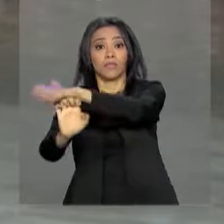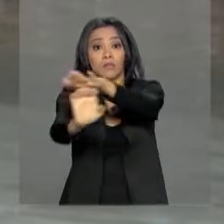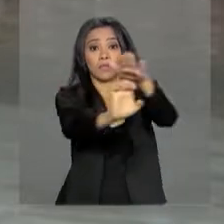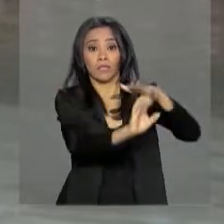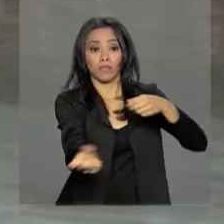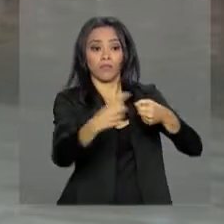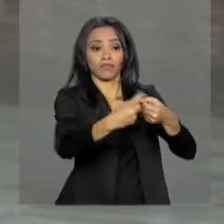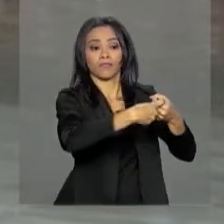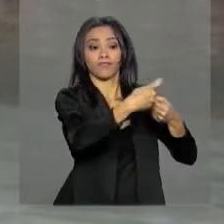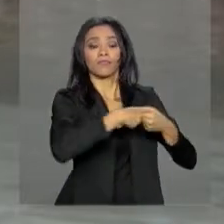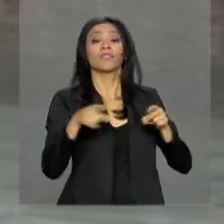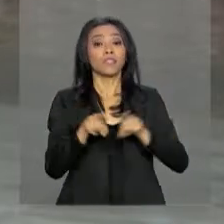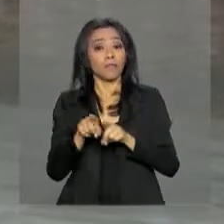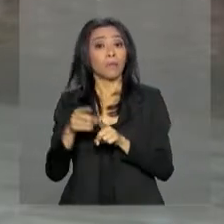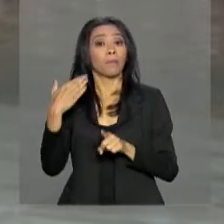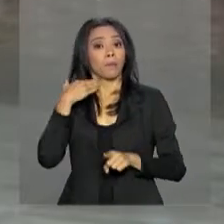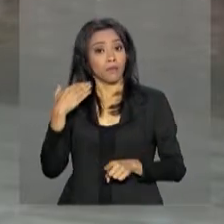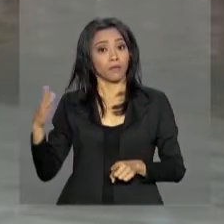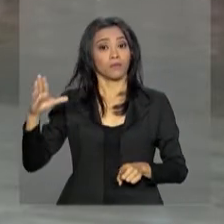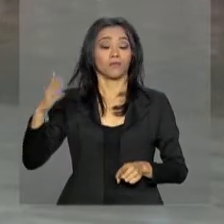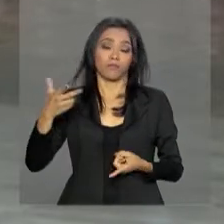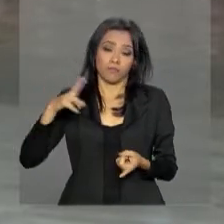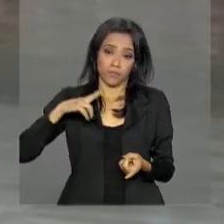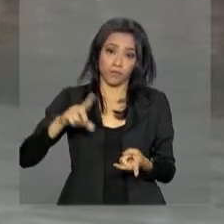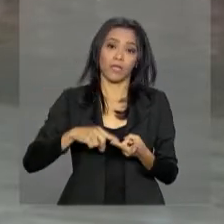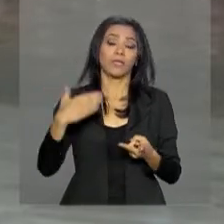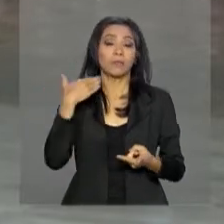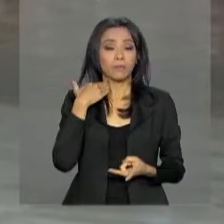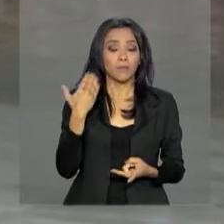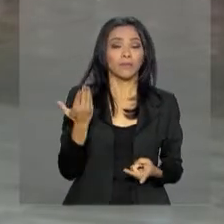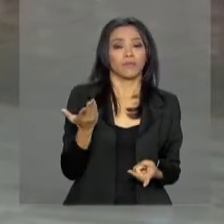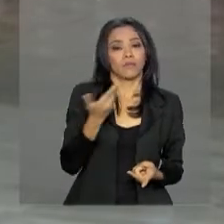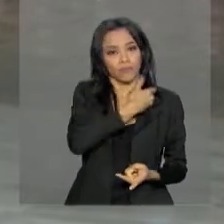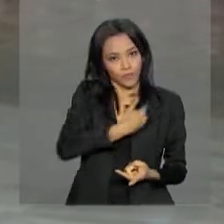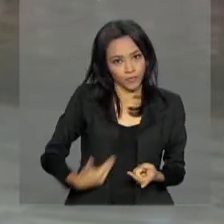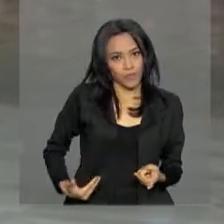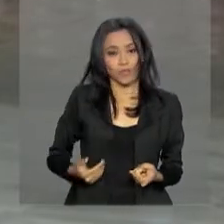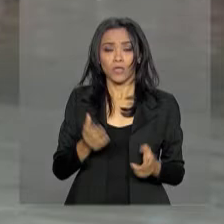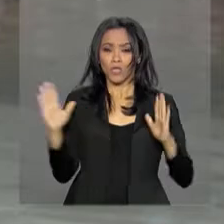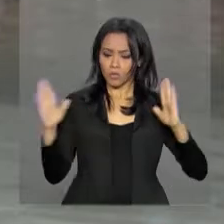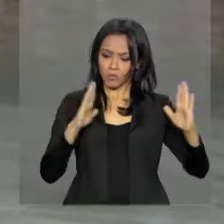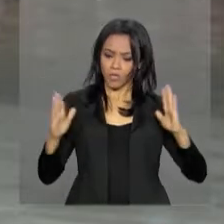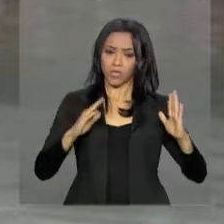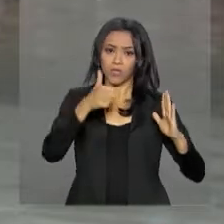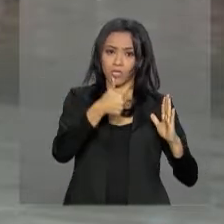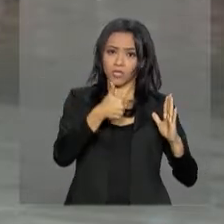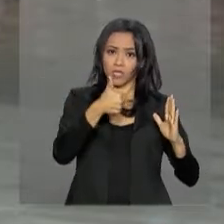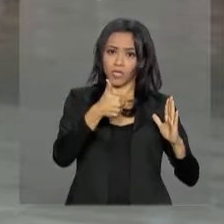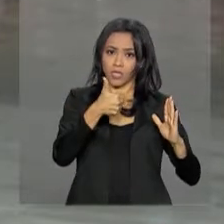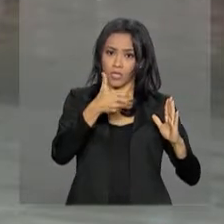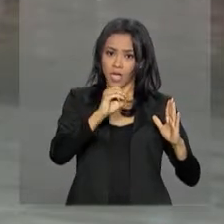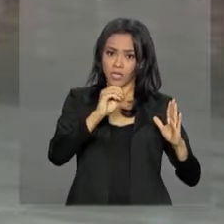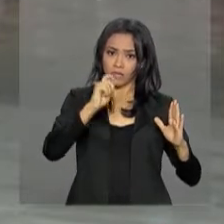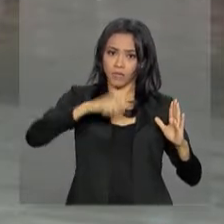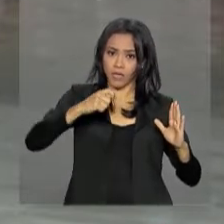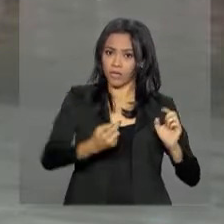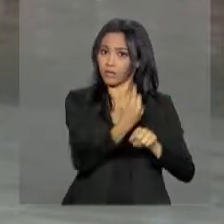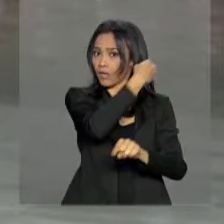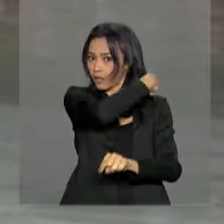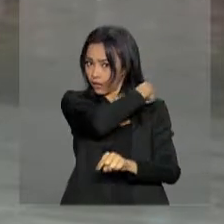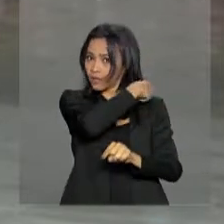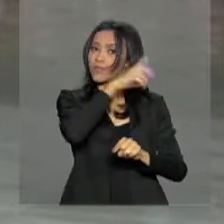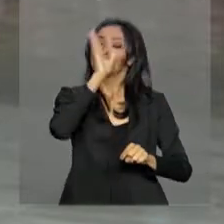de bancos privados e públicos, como o Banco do Nordeste. Nos últimos 10 meses, a instituição já levou